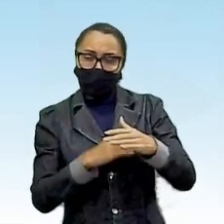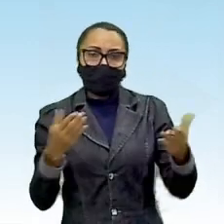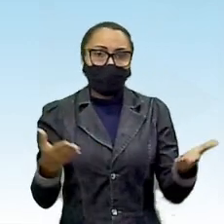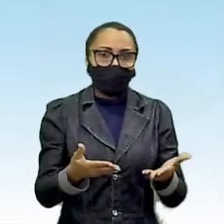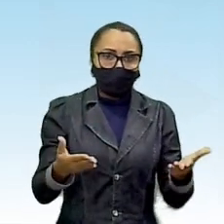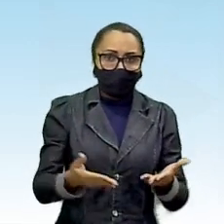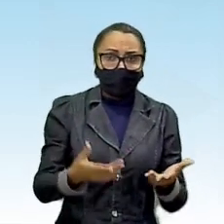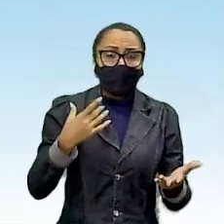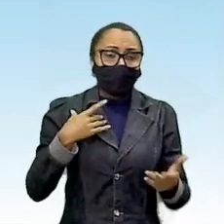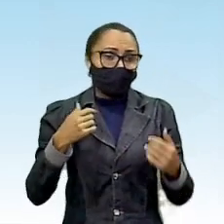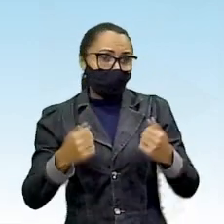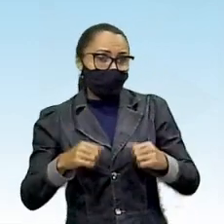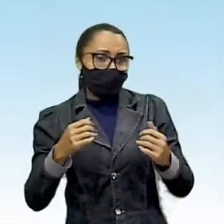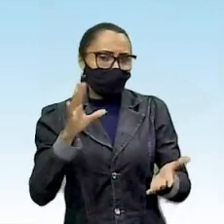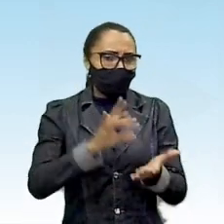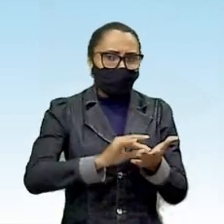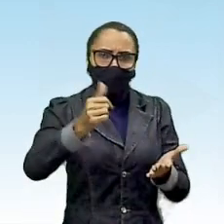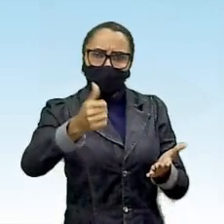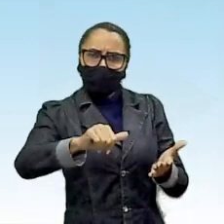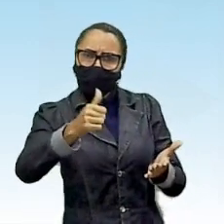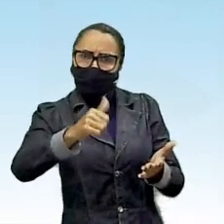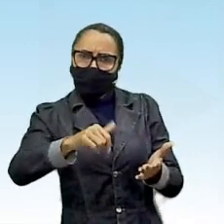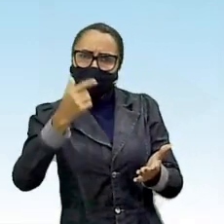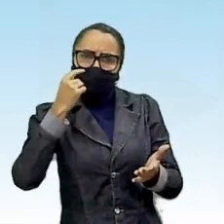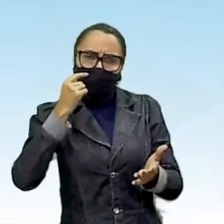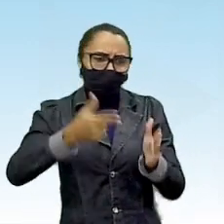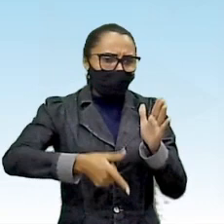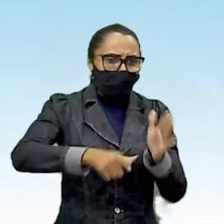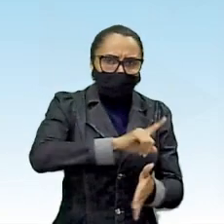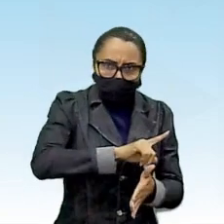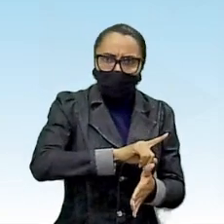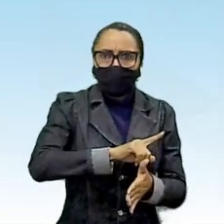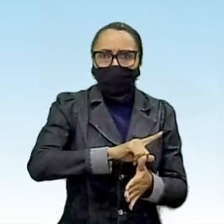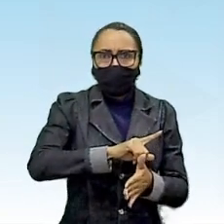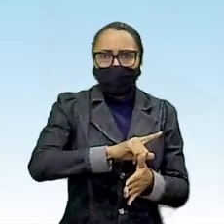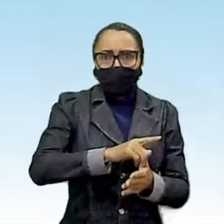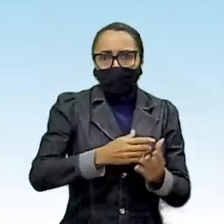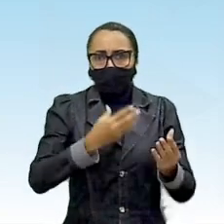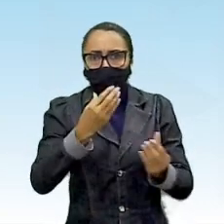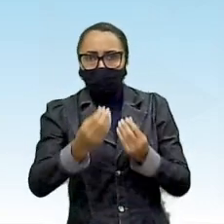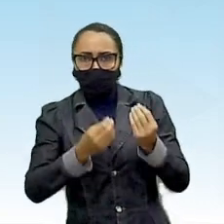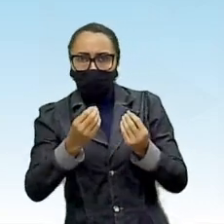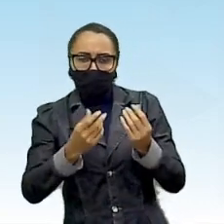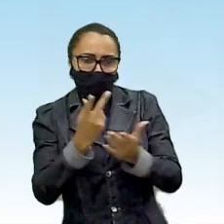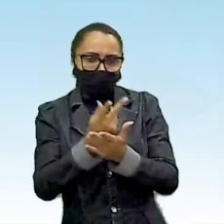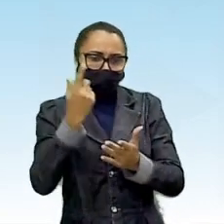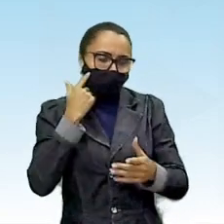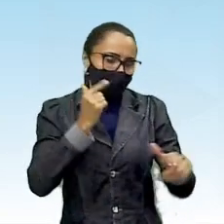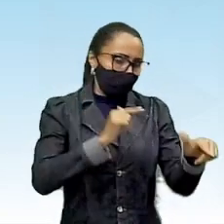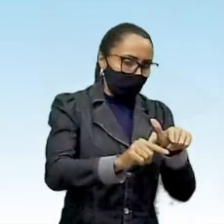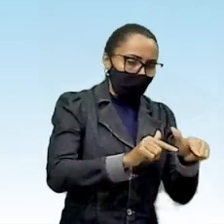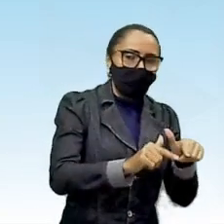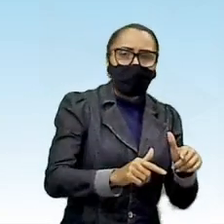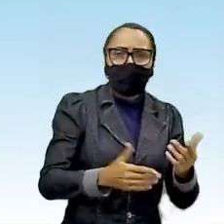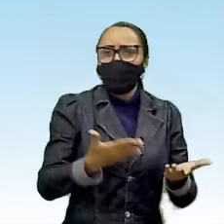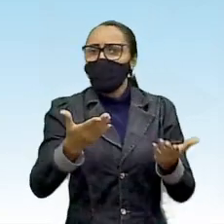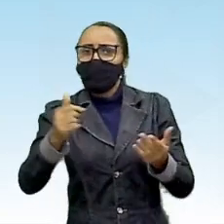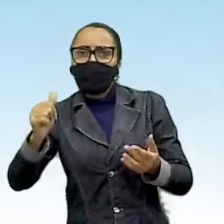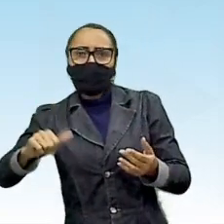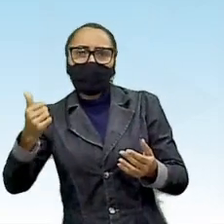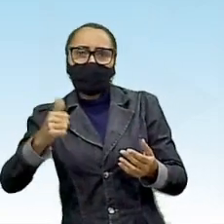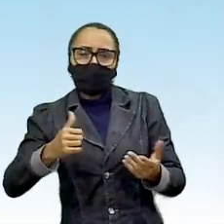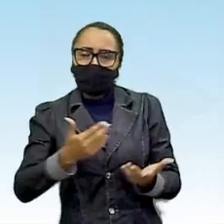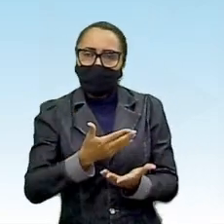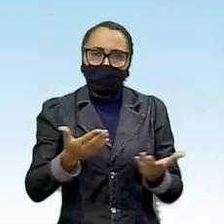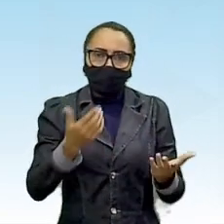deve realizar uma avaliação ergonômica preliminar das situações de trabalho. Então, o que é essa avaliação ergonômica